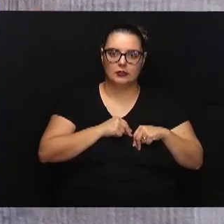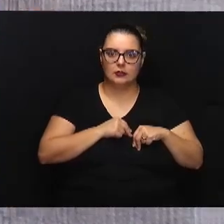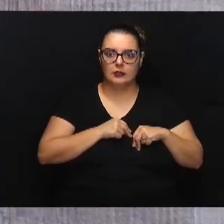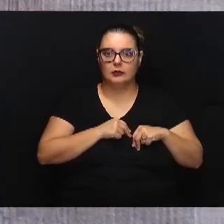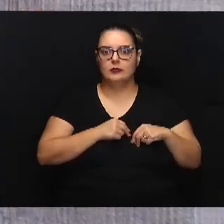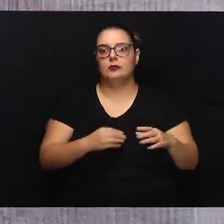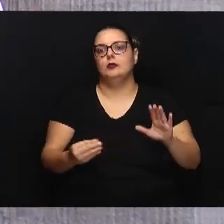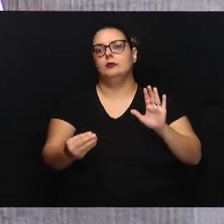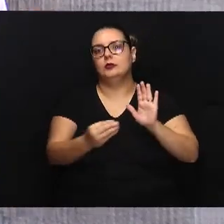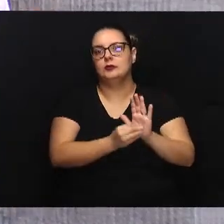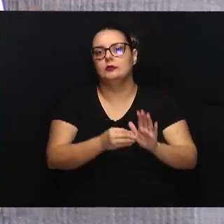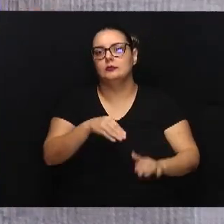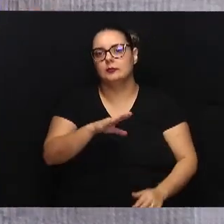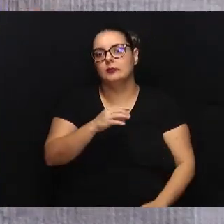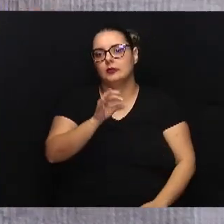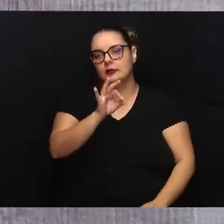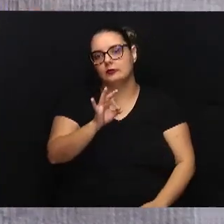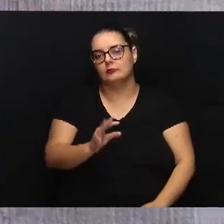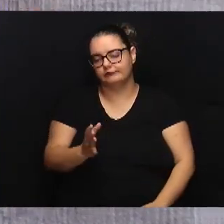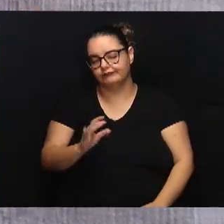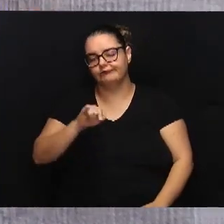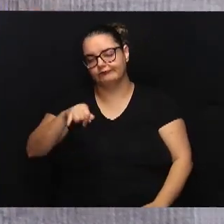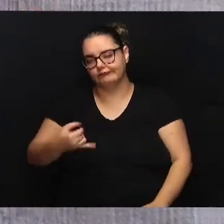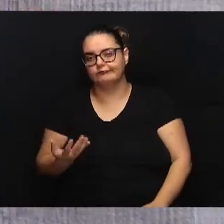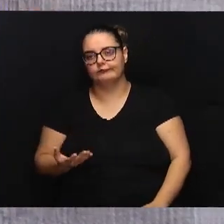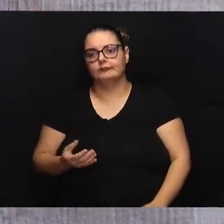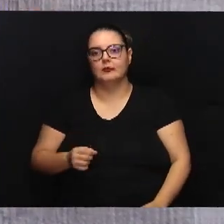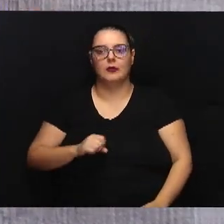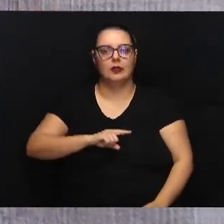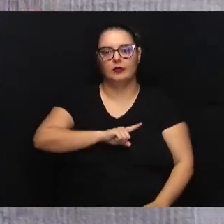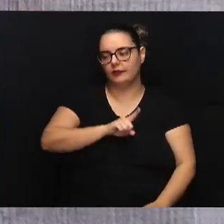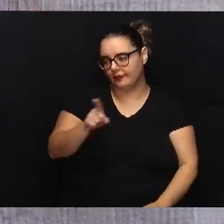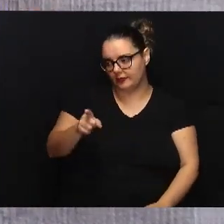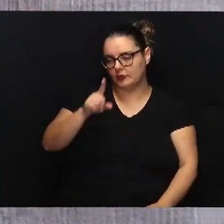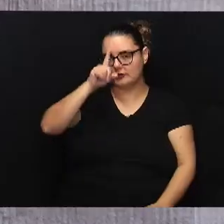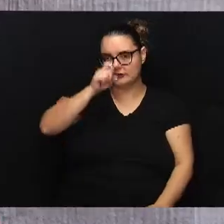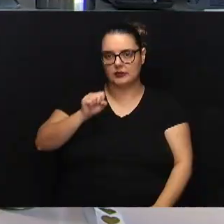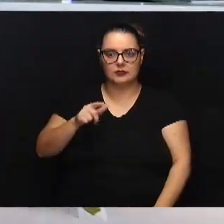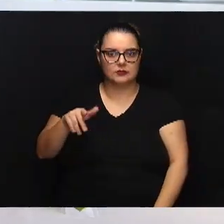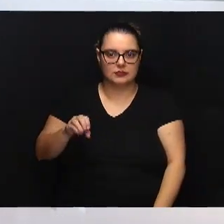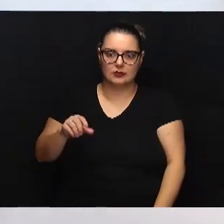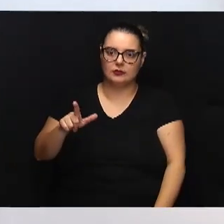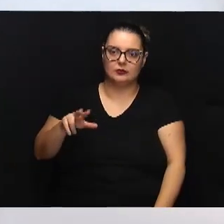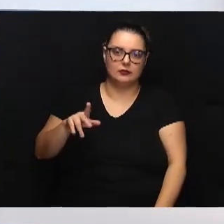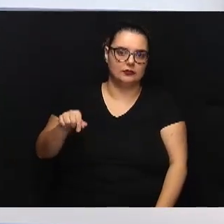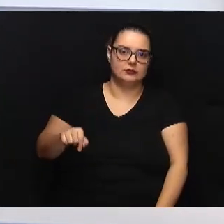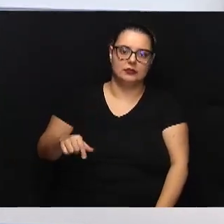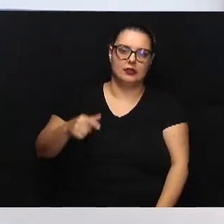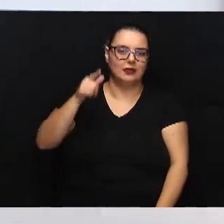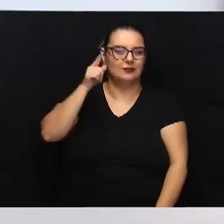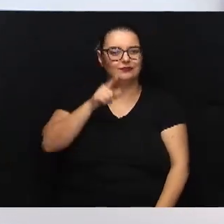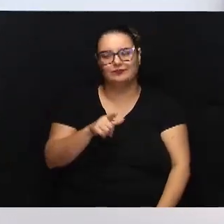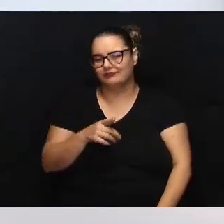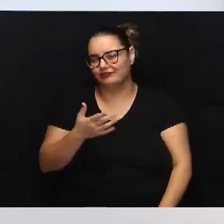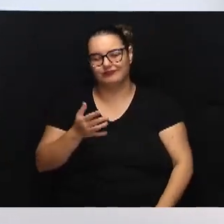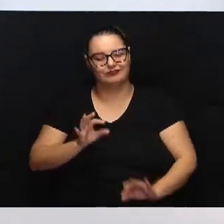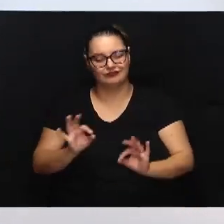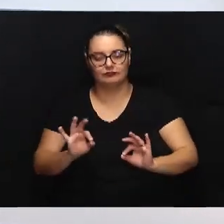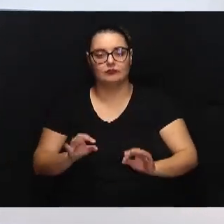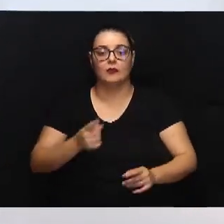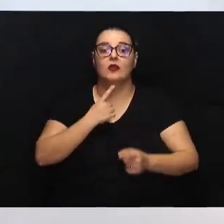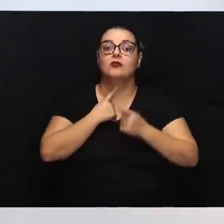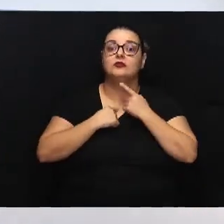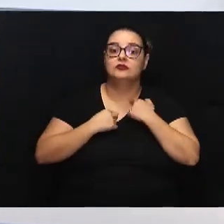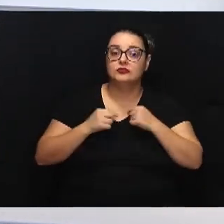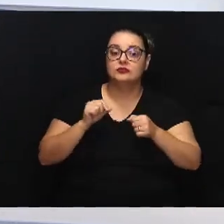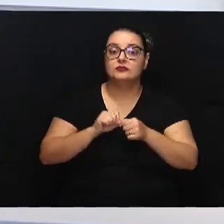uma chance. E aí eu fui pro Hospital São Luís, mas aí depois eu vi que eu não conseguia mais. Esse desejo de fazer algo, de empreender com algo,